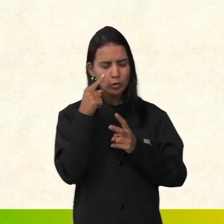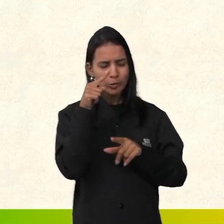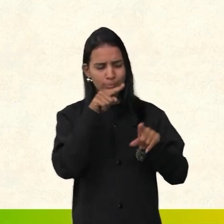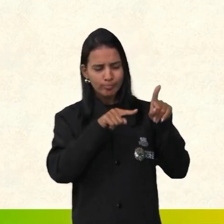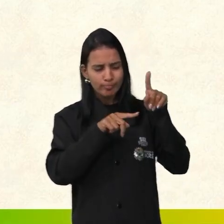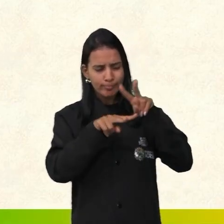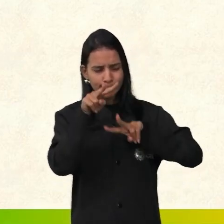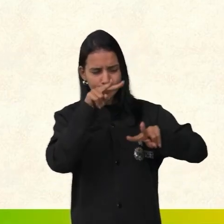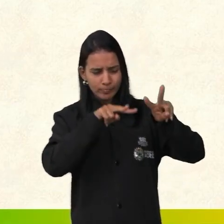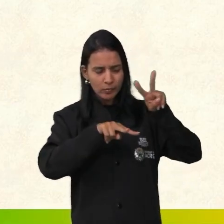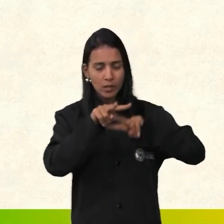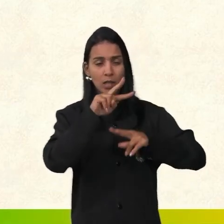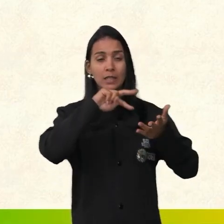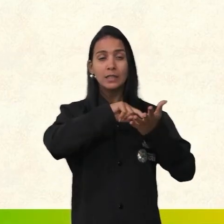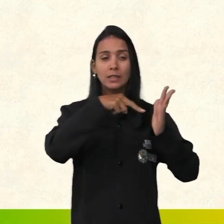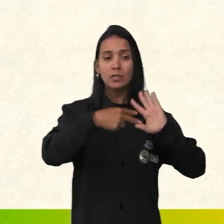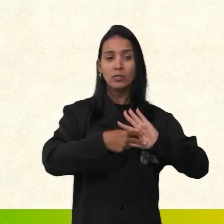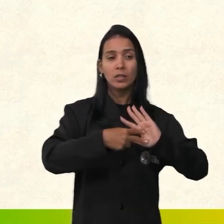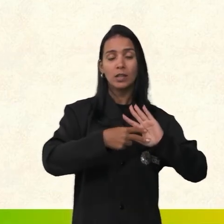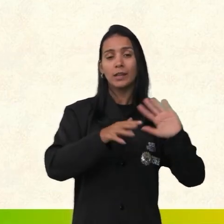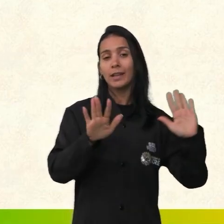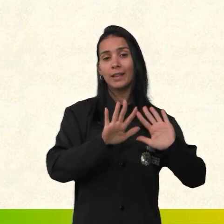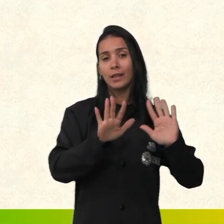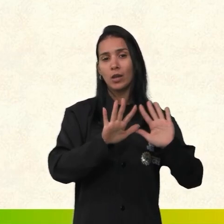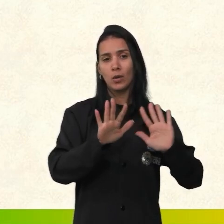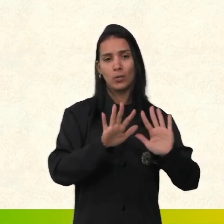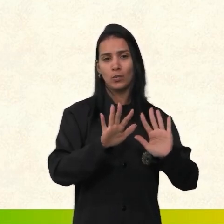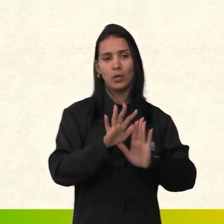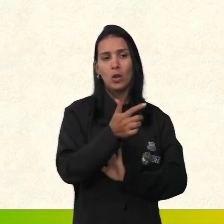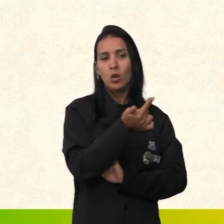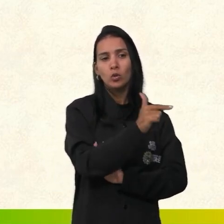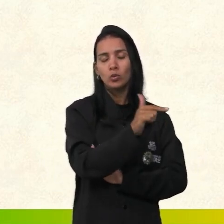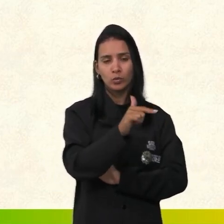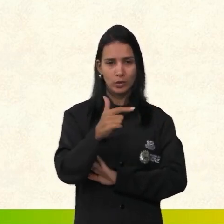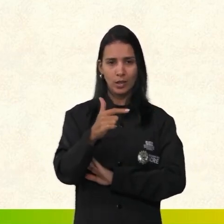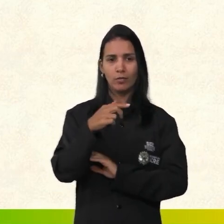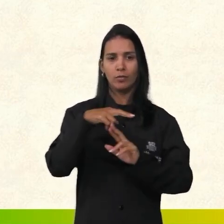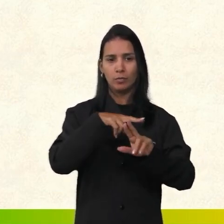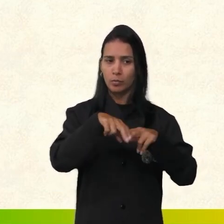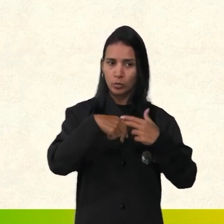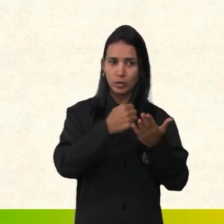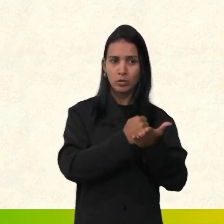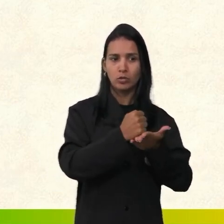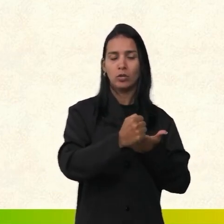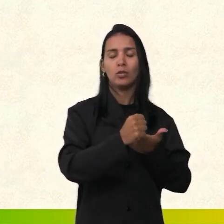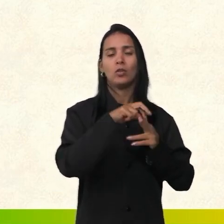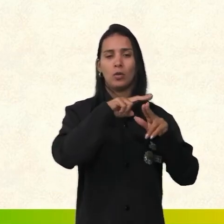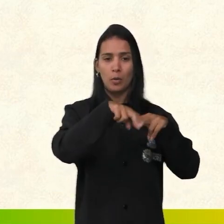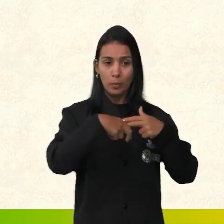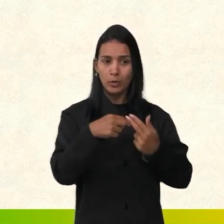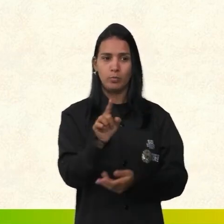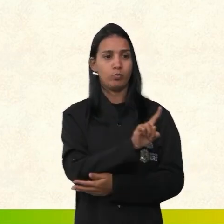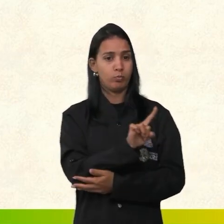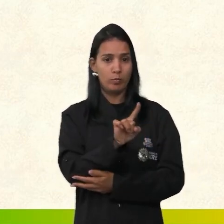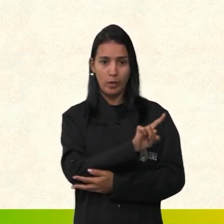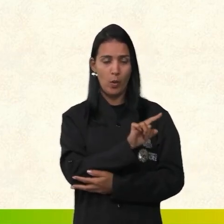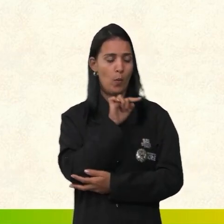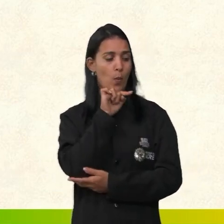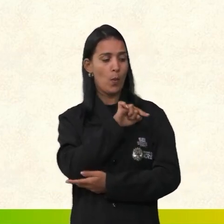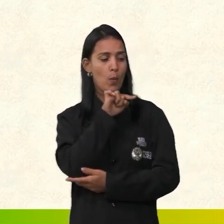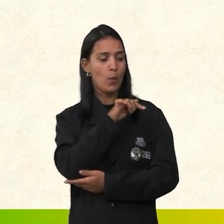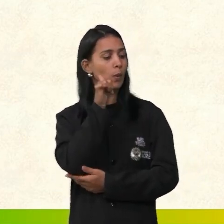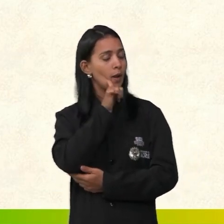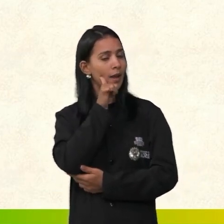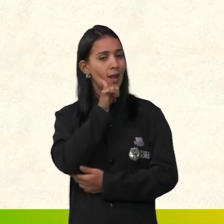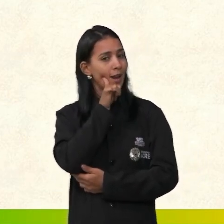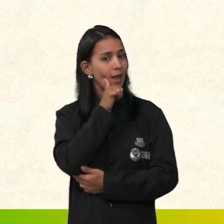ela significa algo que não aconteceu. Nesse caso aqui, está na negativa. Então, ela não foi para a